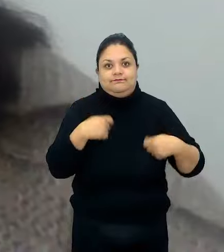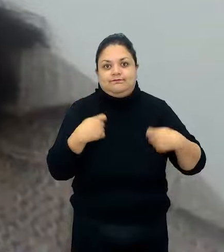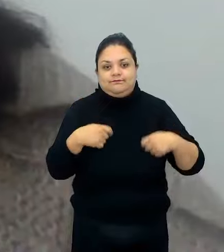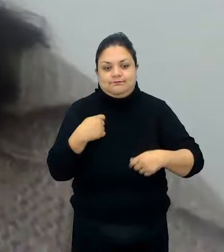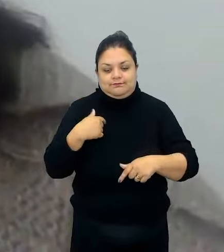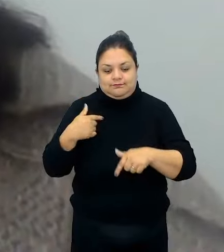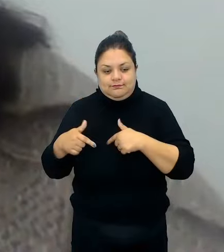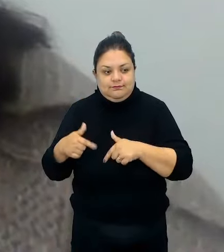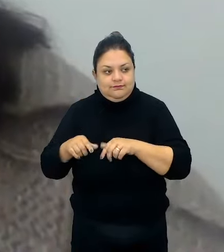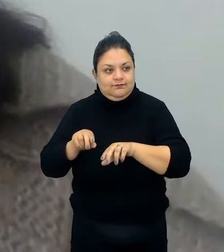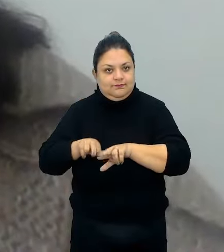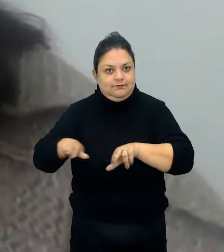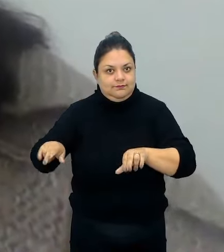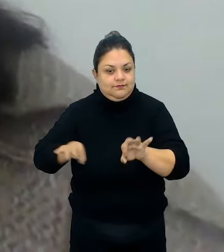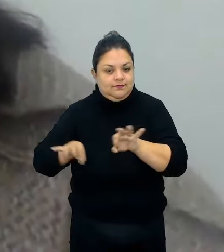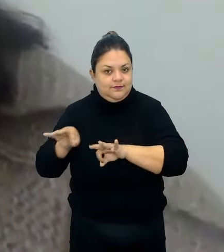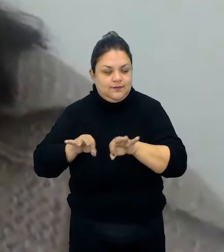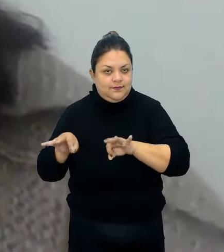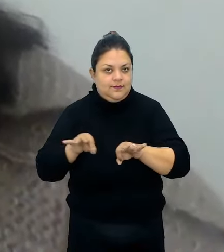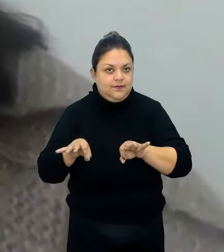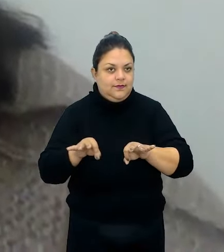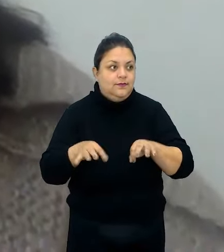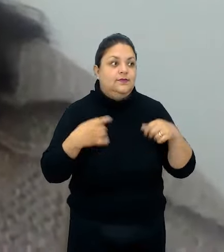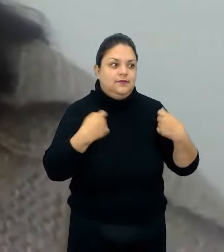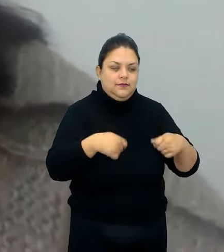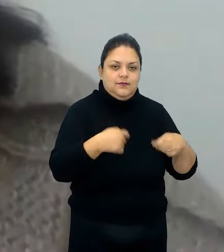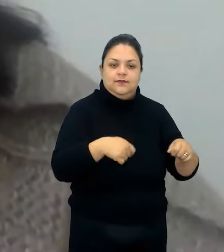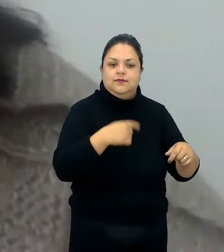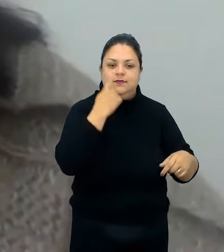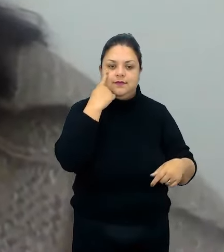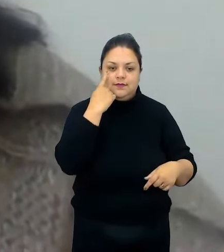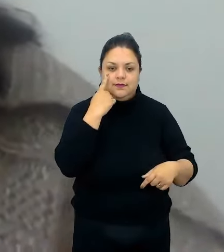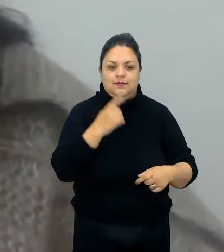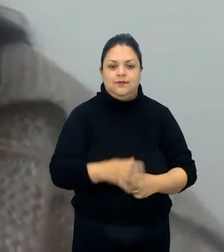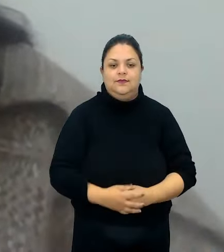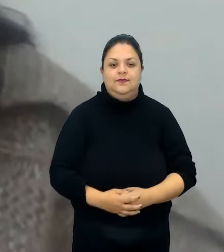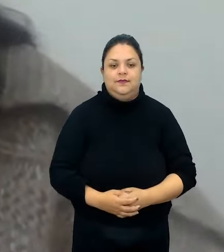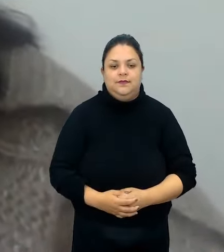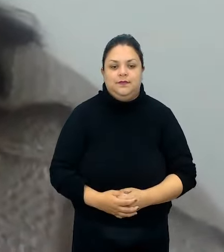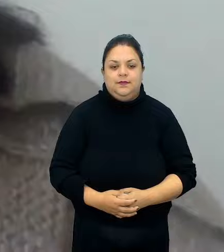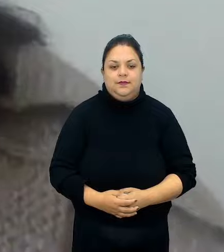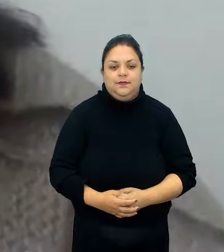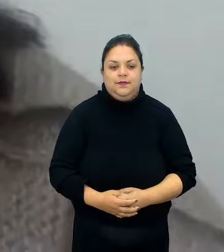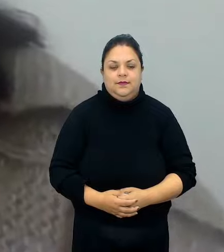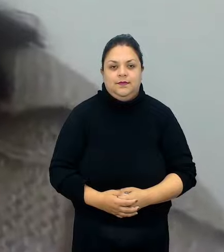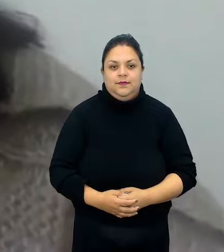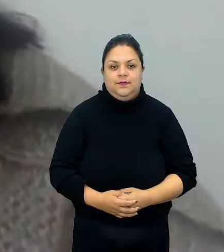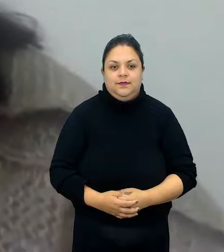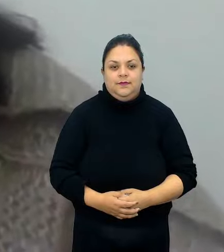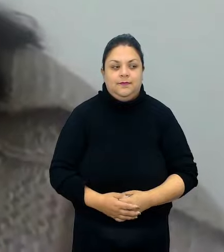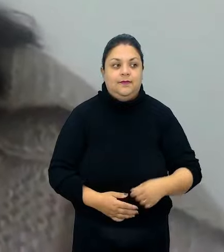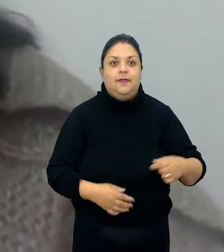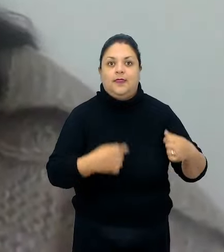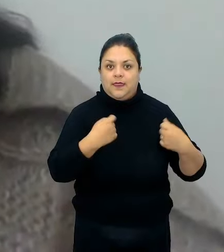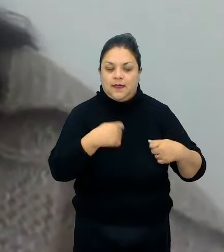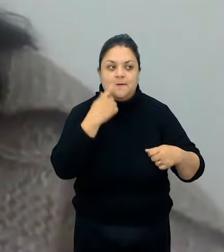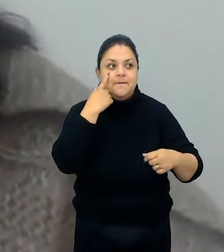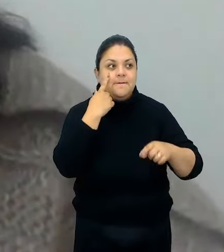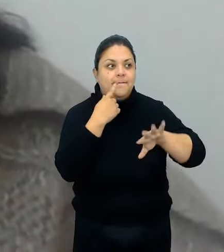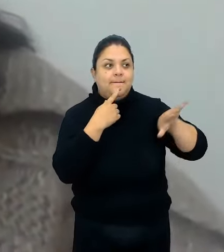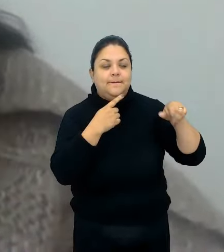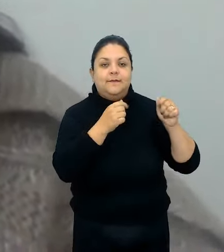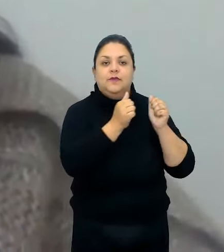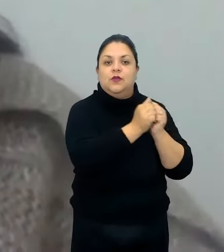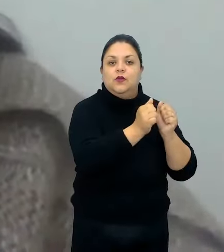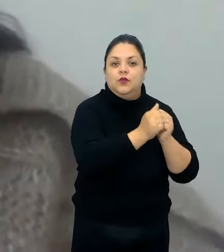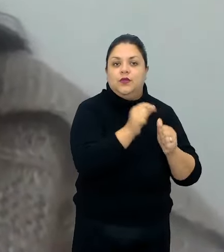aí a gente vê a necessidade de realizar essa necessidade, né, da avaliação e